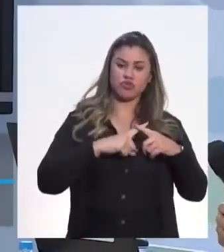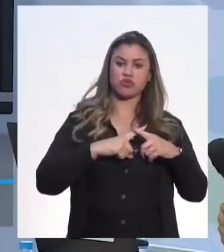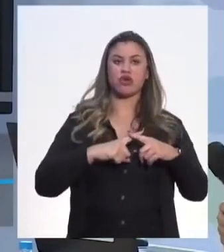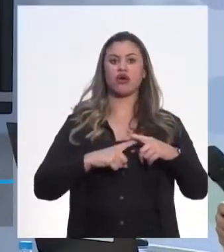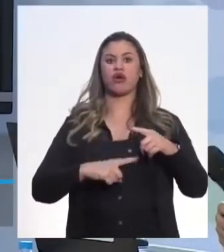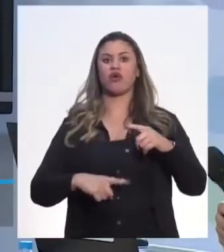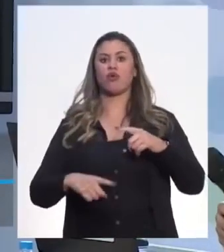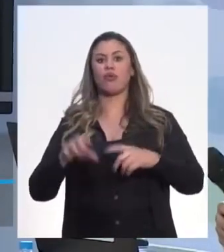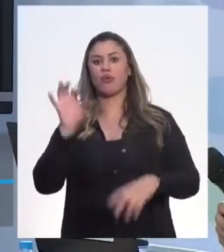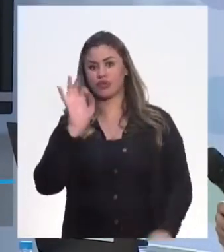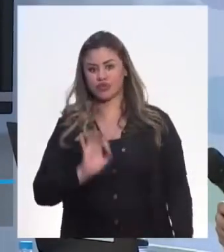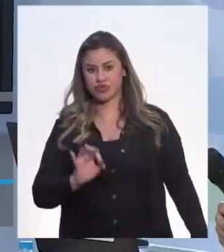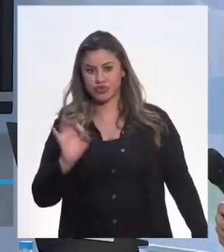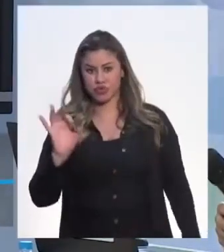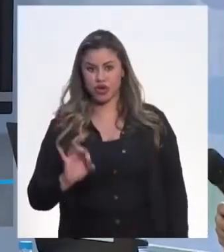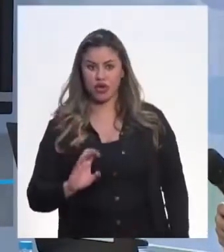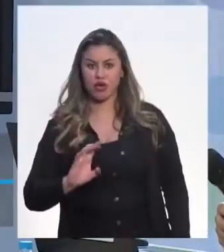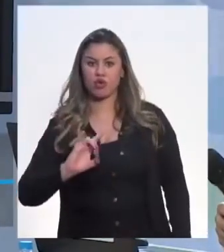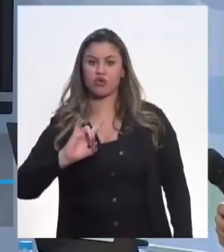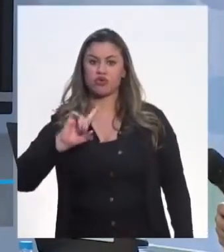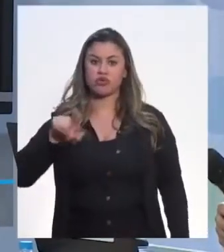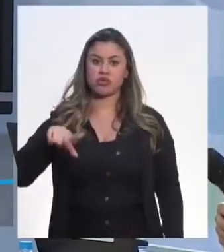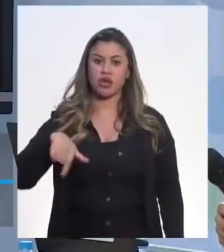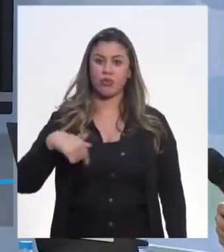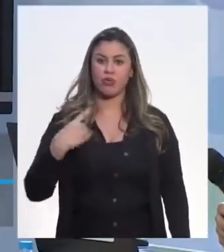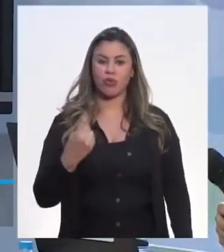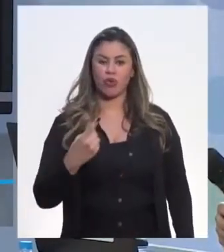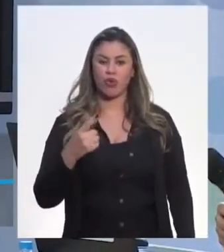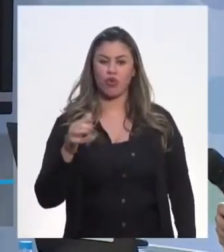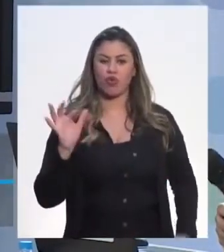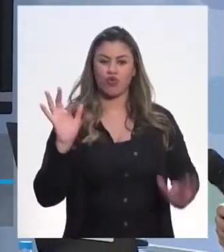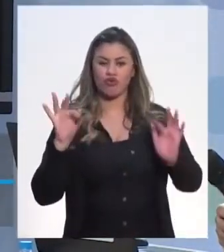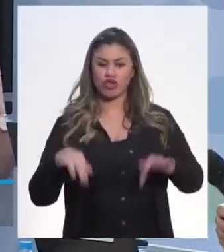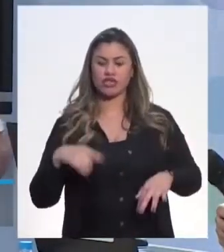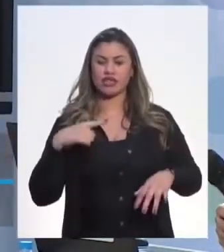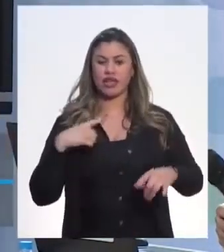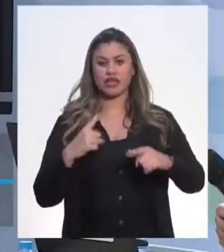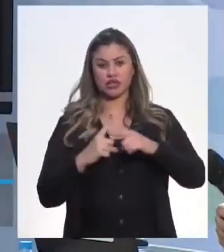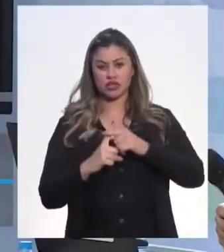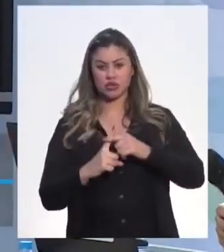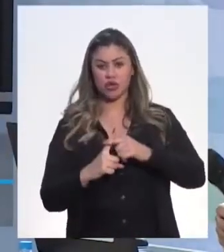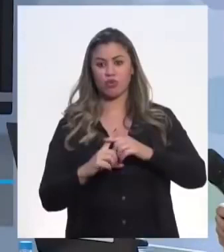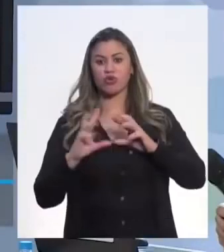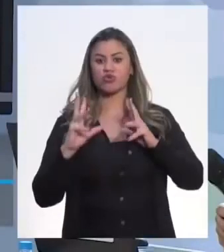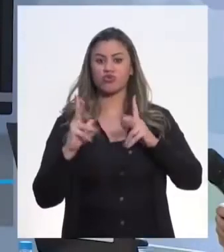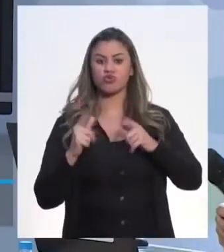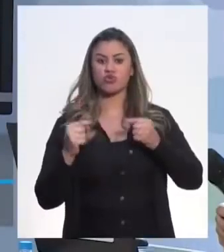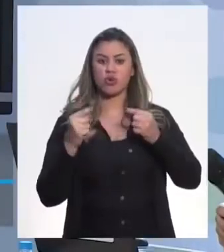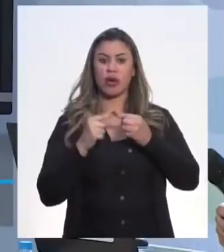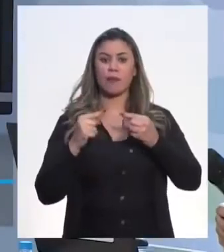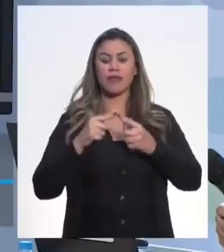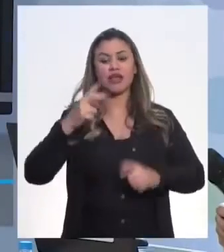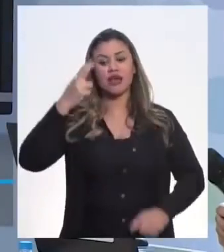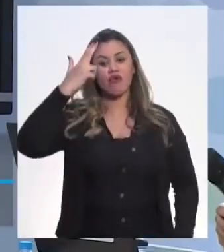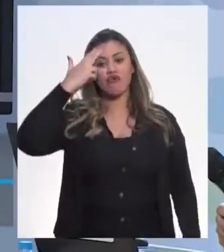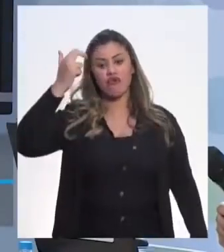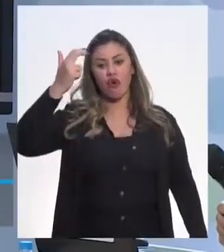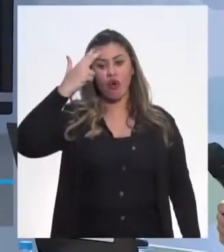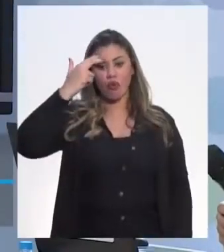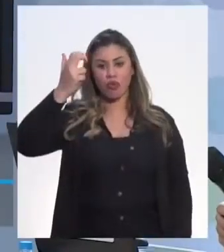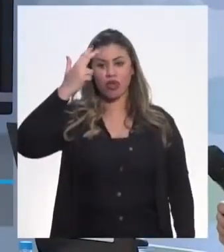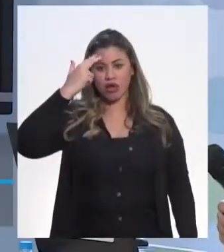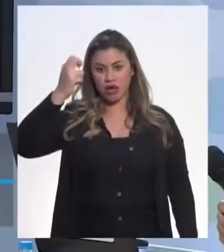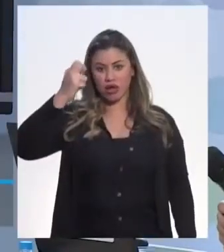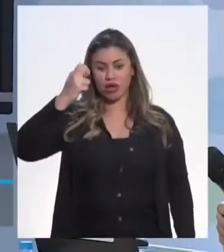percentual Observe que depois lá no final a gente fez uma soma isso tudo aí para como fórmula